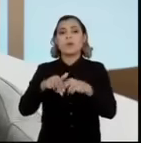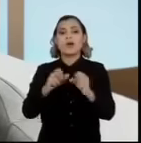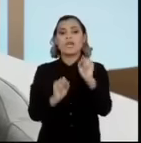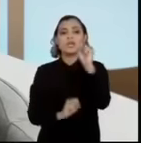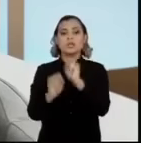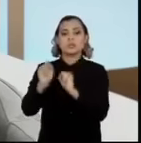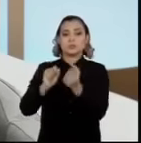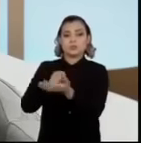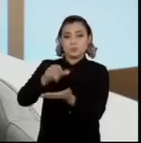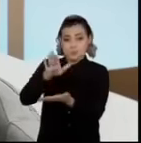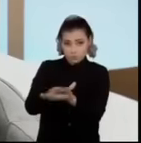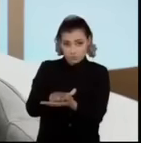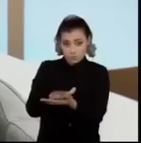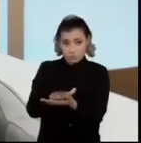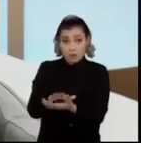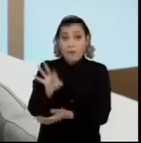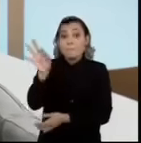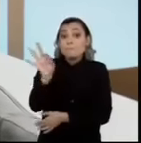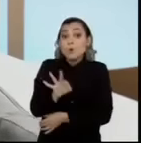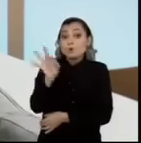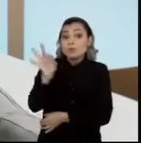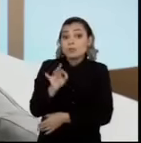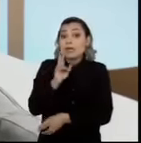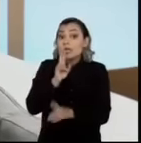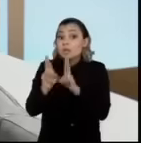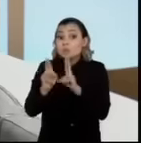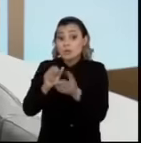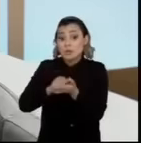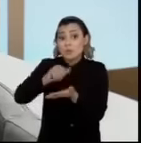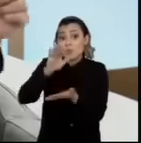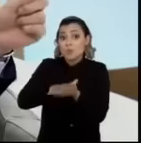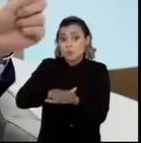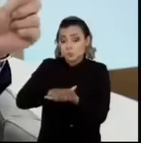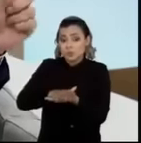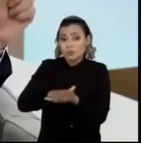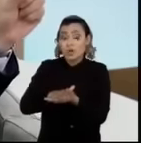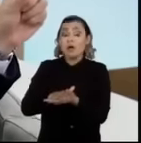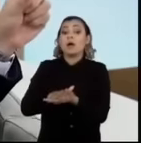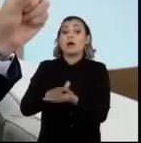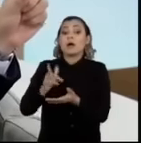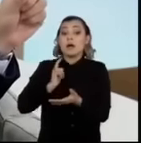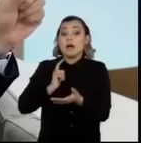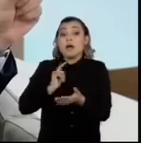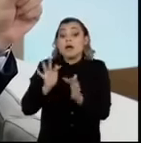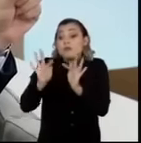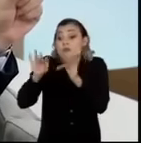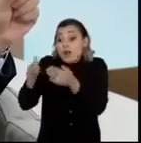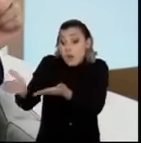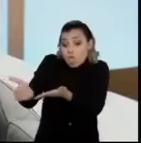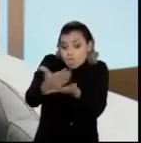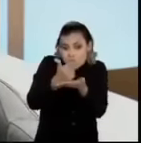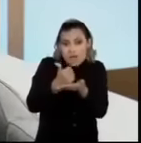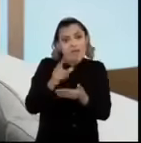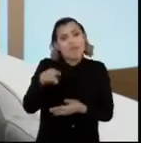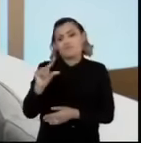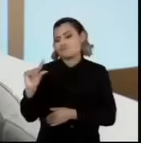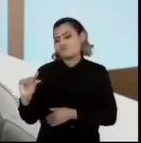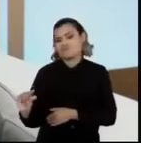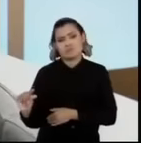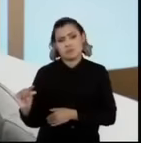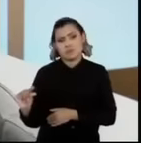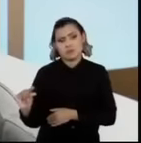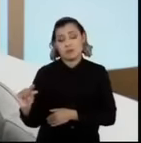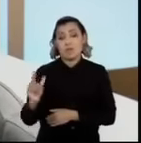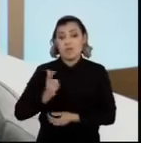e tudo mais. O percentual de resultado das multas que chegam ao final é muito pequeno, o que significa dizer que um volume